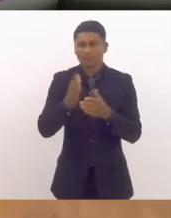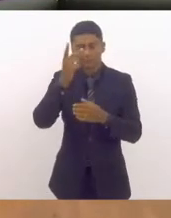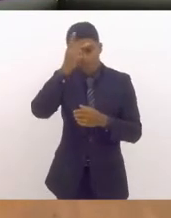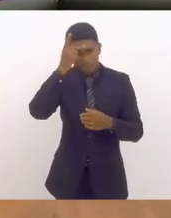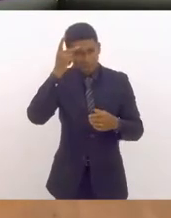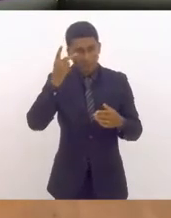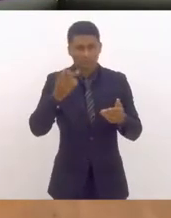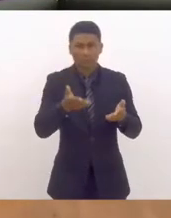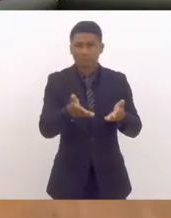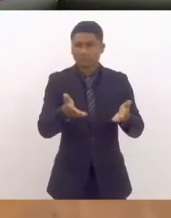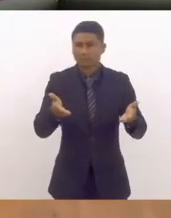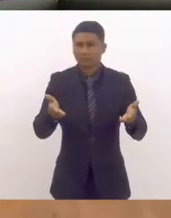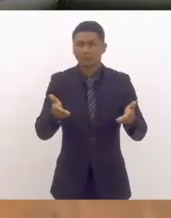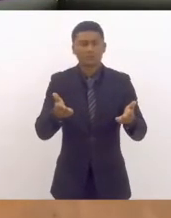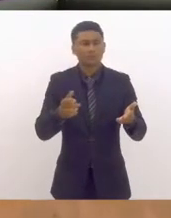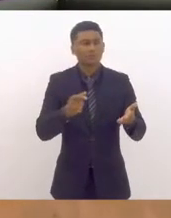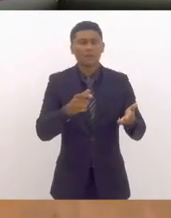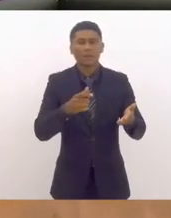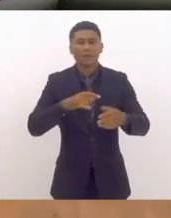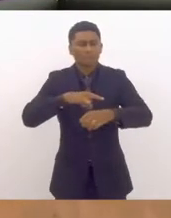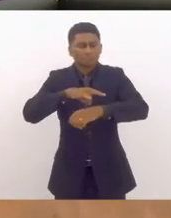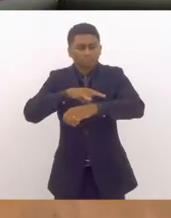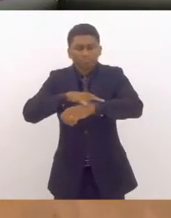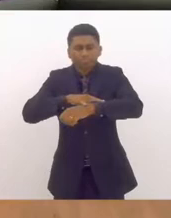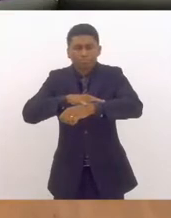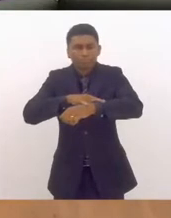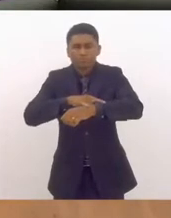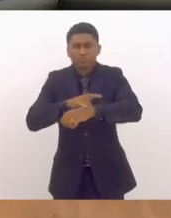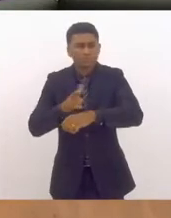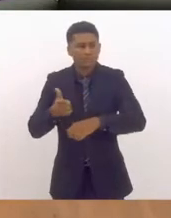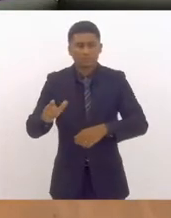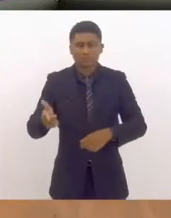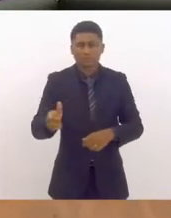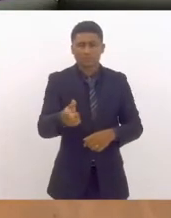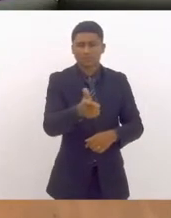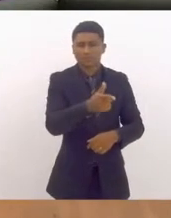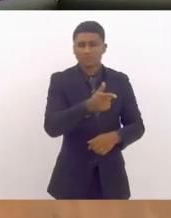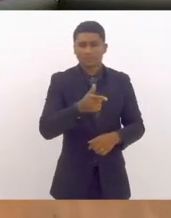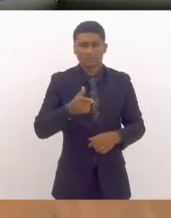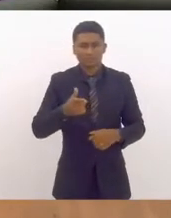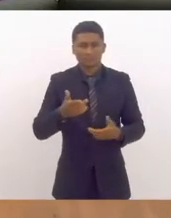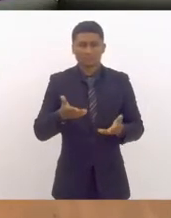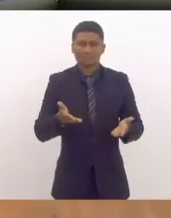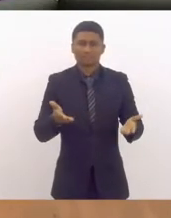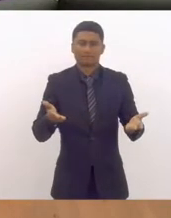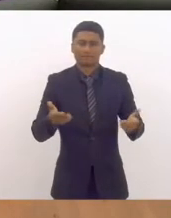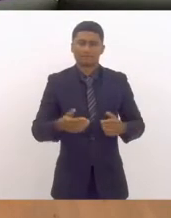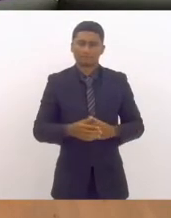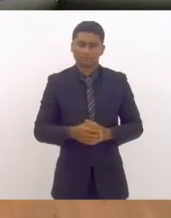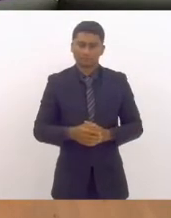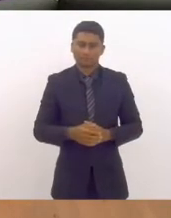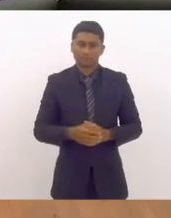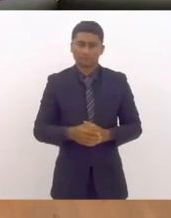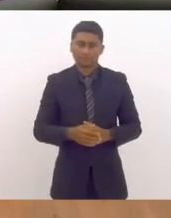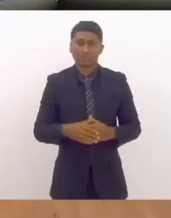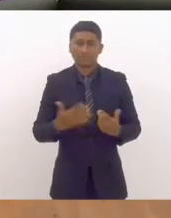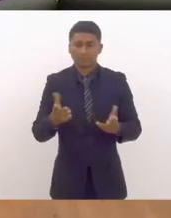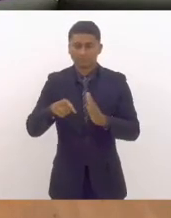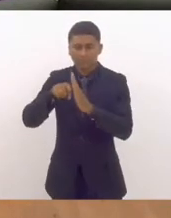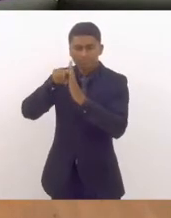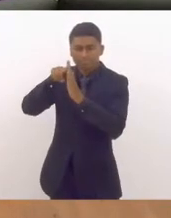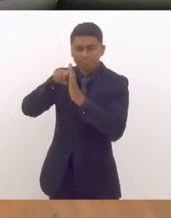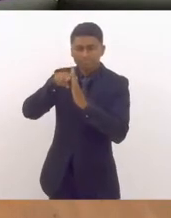que não possuem um banheiro digno. E isto, quer dizer, este levantamento